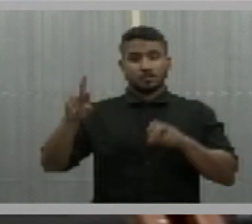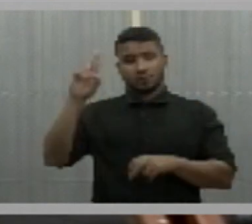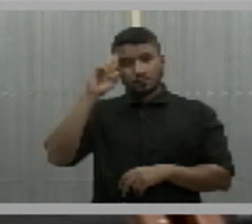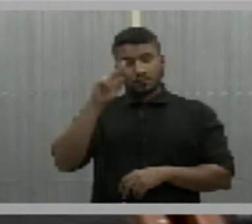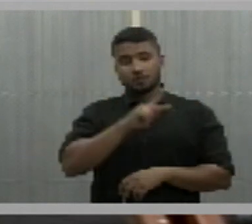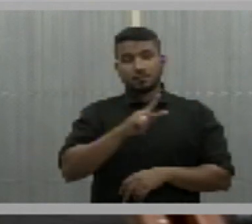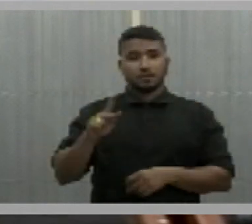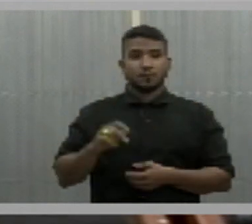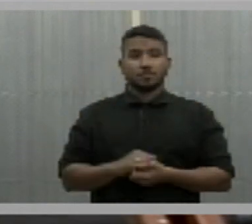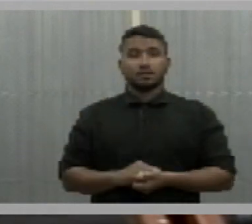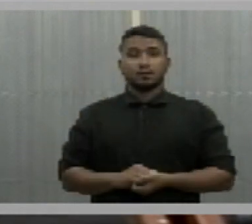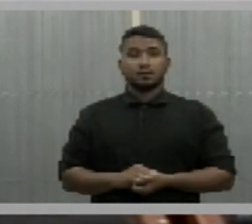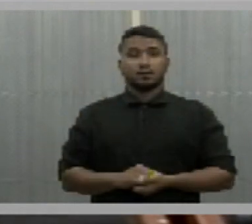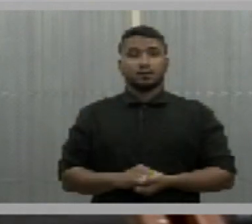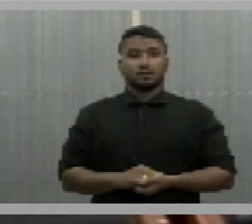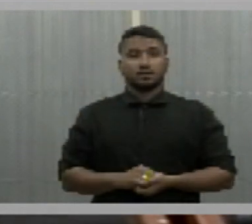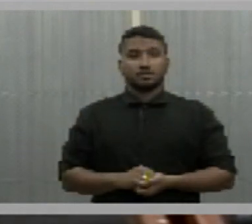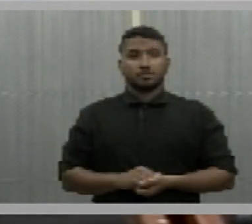presidente